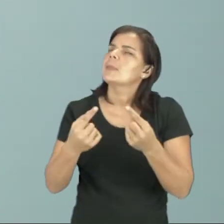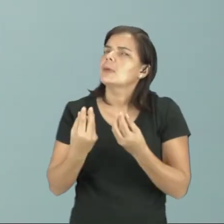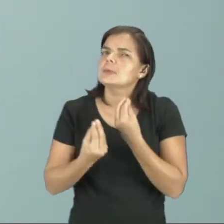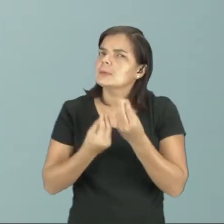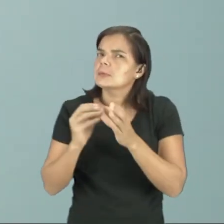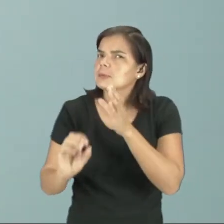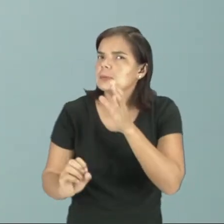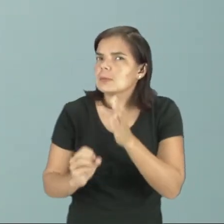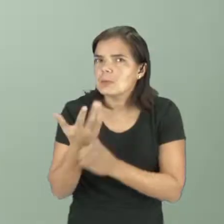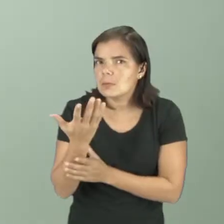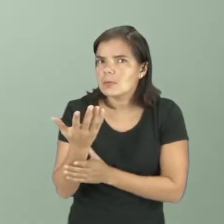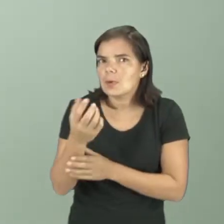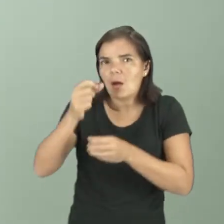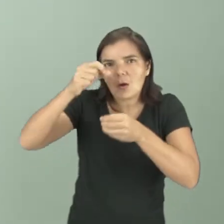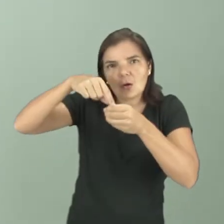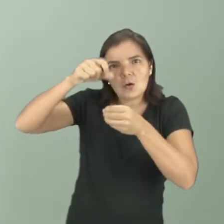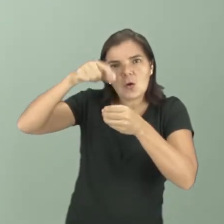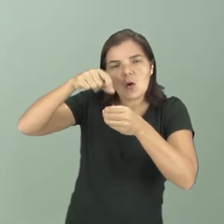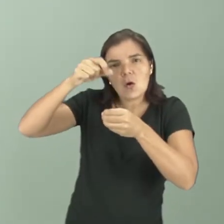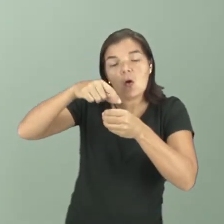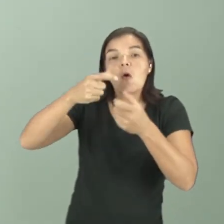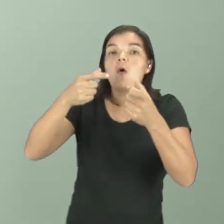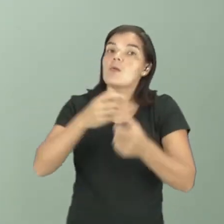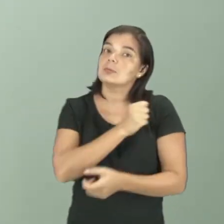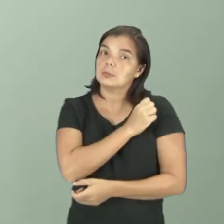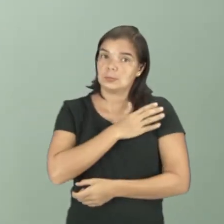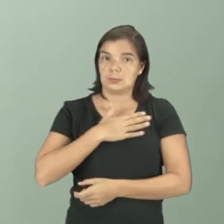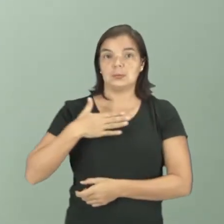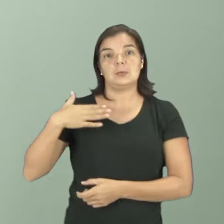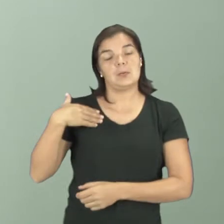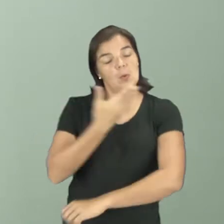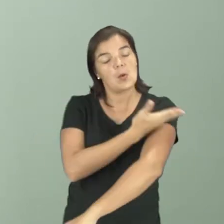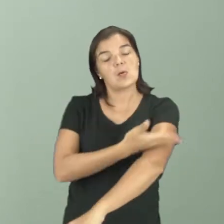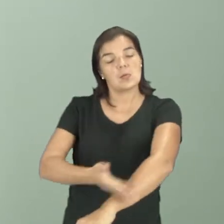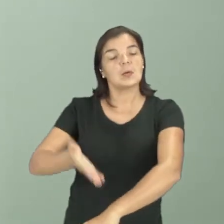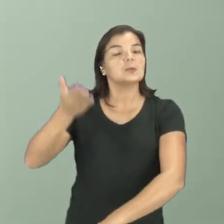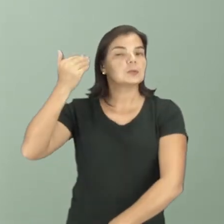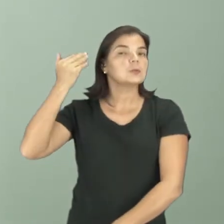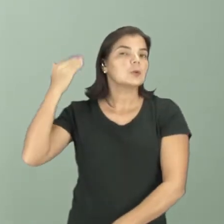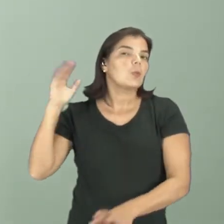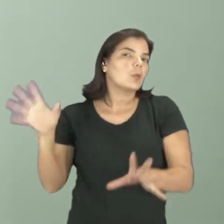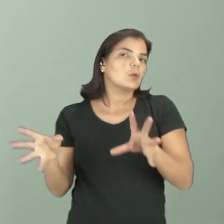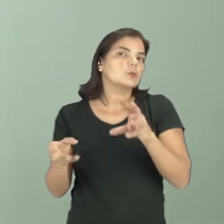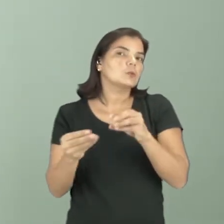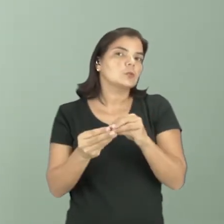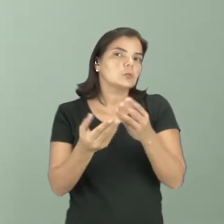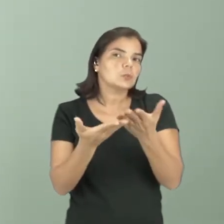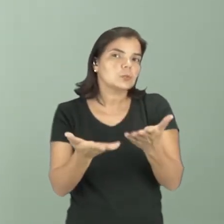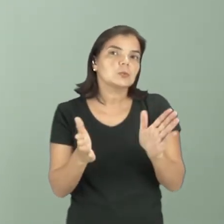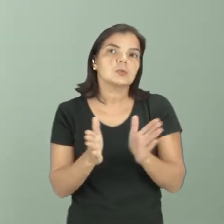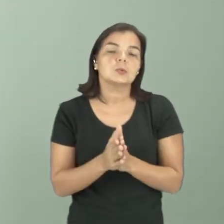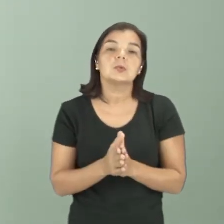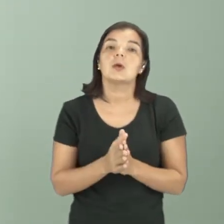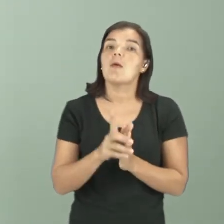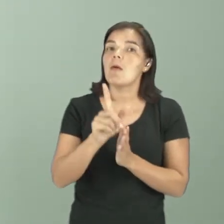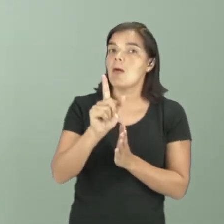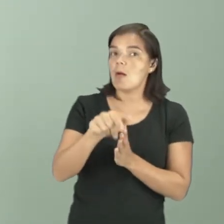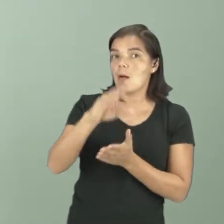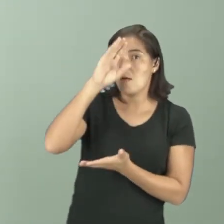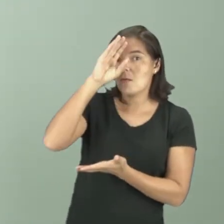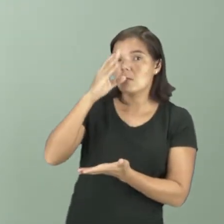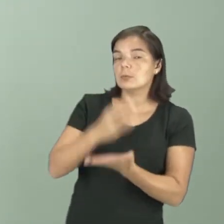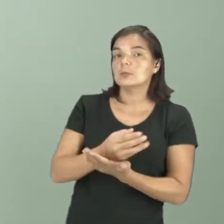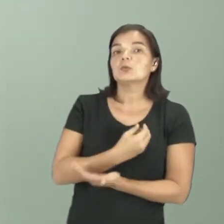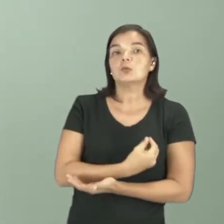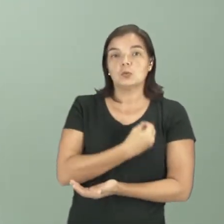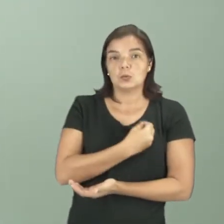origem a essa semente? É onde Aristóteles, a tradição clássica grega, para simplificar para você, acredita na